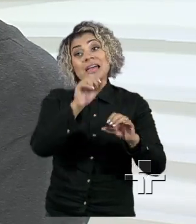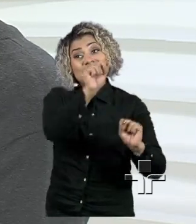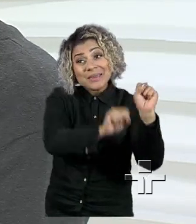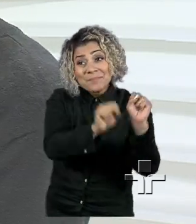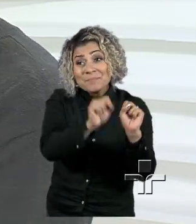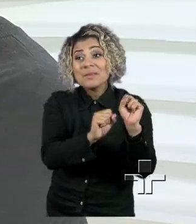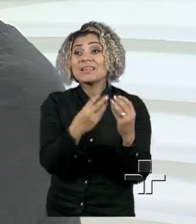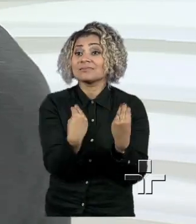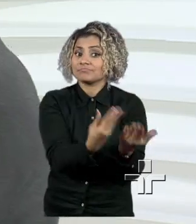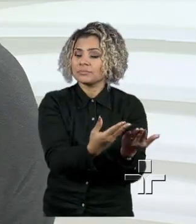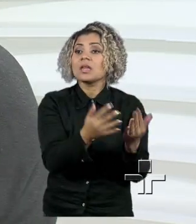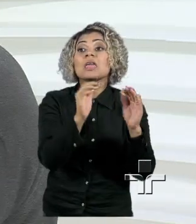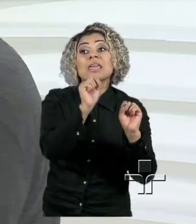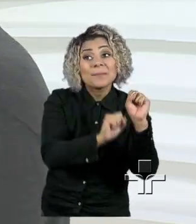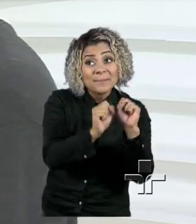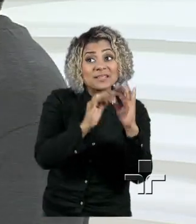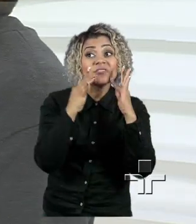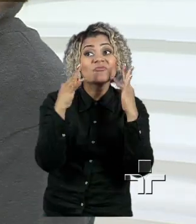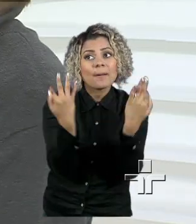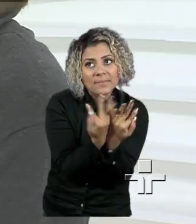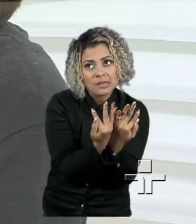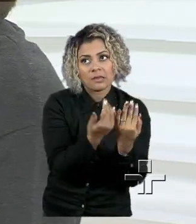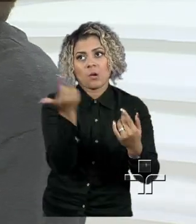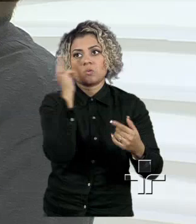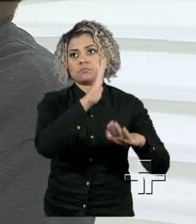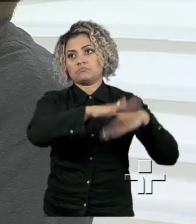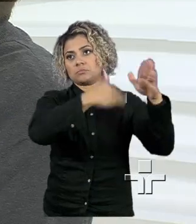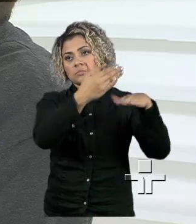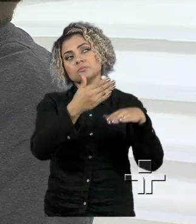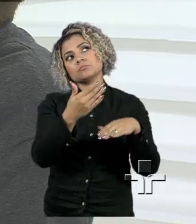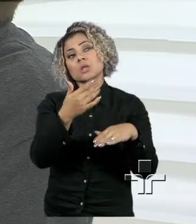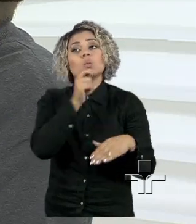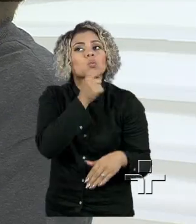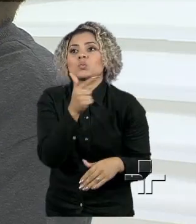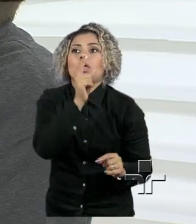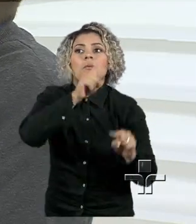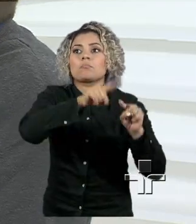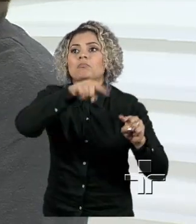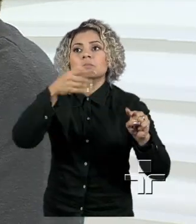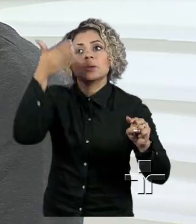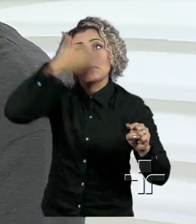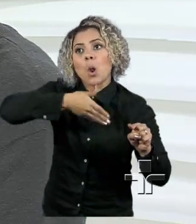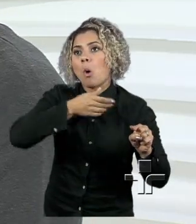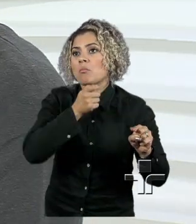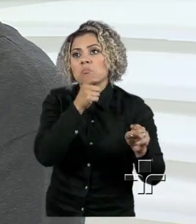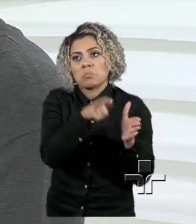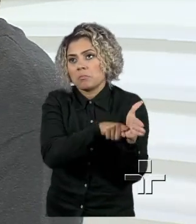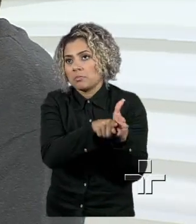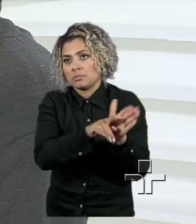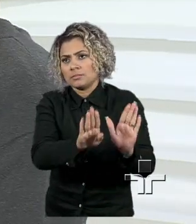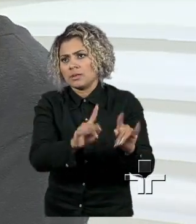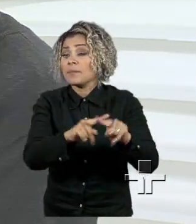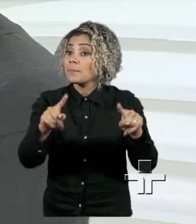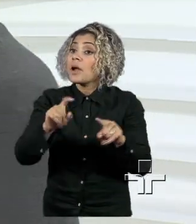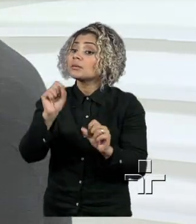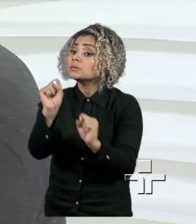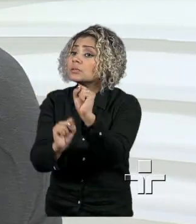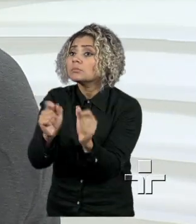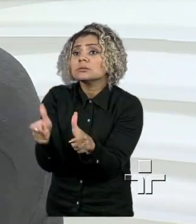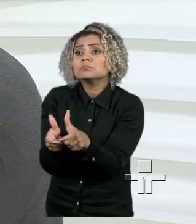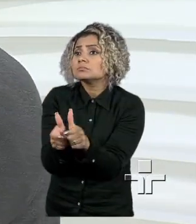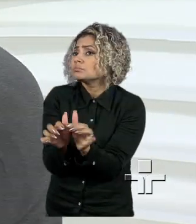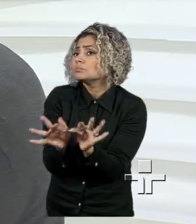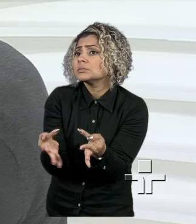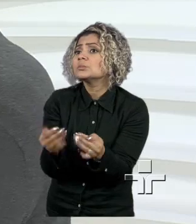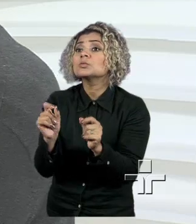não dar, eu não tenho esse dado, mas o que eu tenho é que um trabalho feito, o que a gente precisa numa empresa, sobretudo uma empresa pequena, ela é como